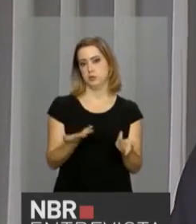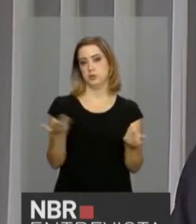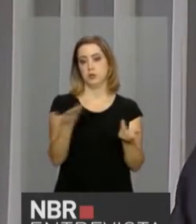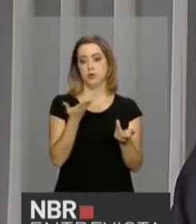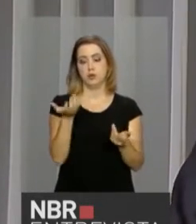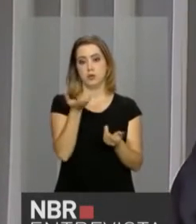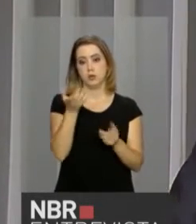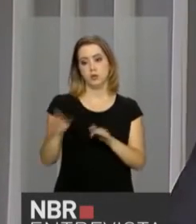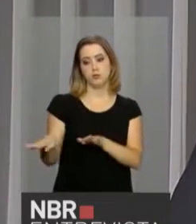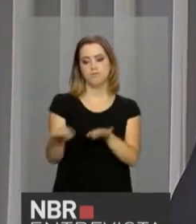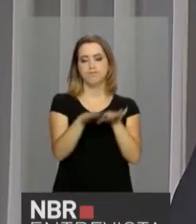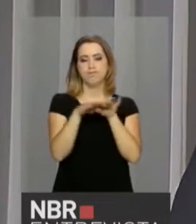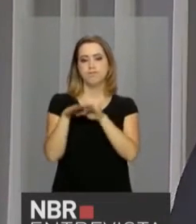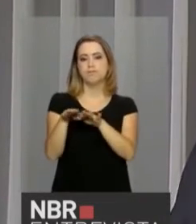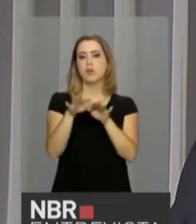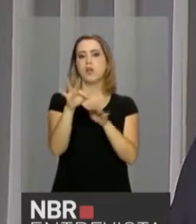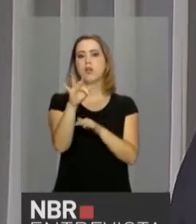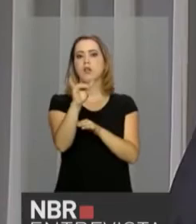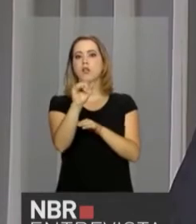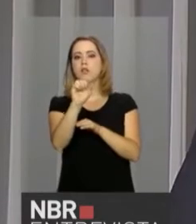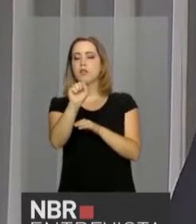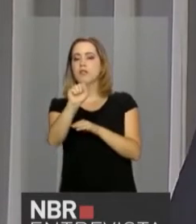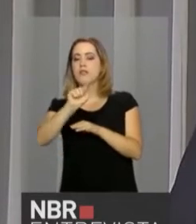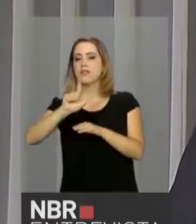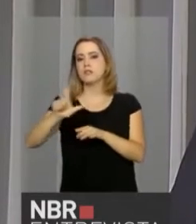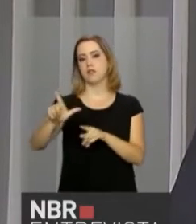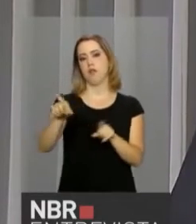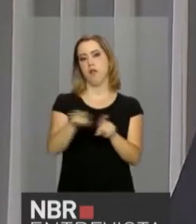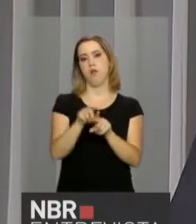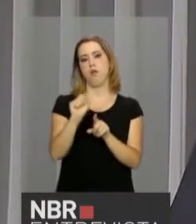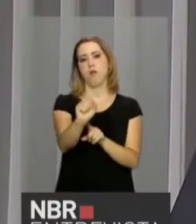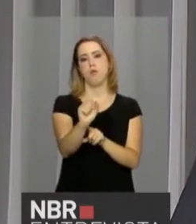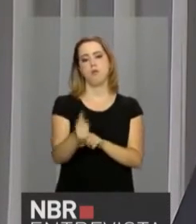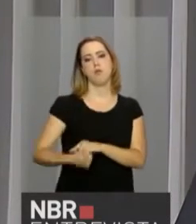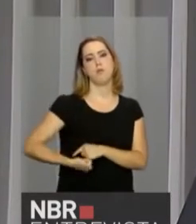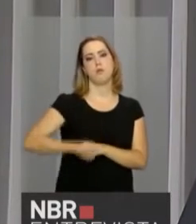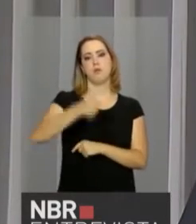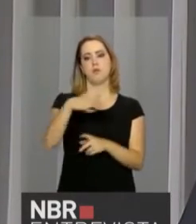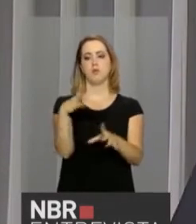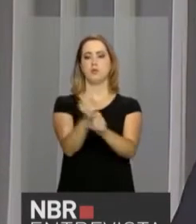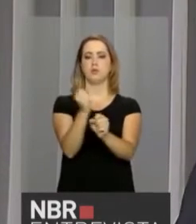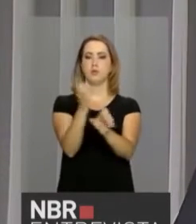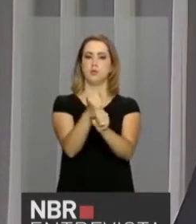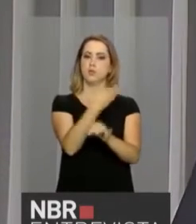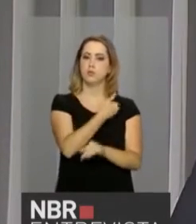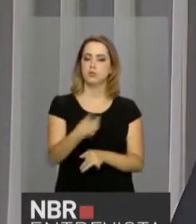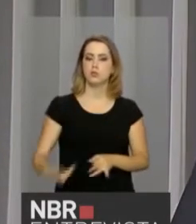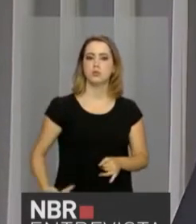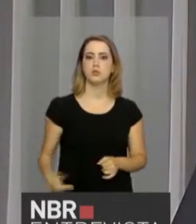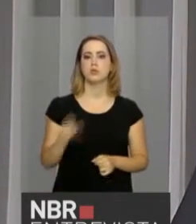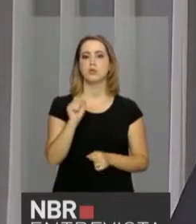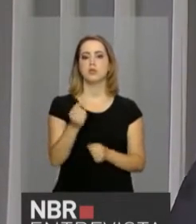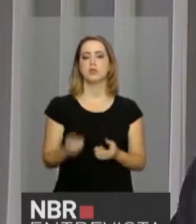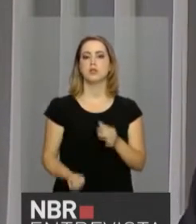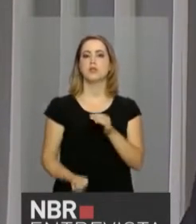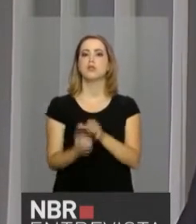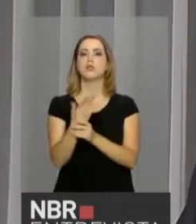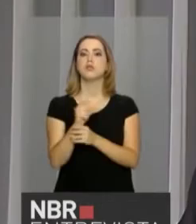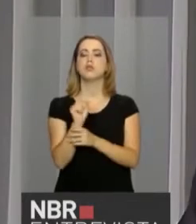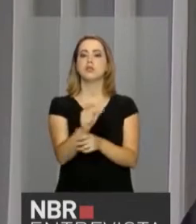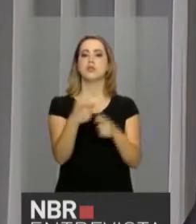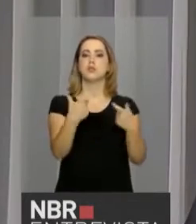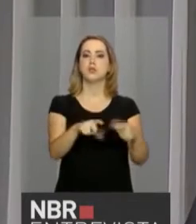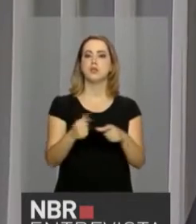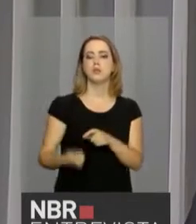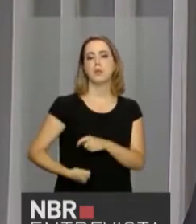fiscal dá uma tornar as contas públicas mais saudáveis para criar um ambiente favorável ao crescimento